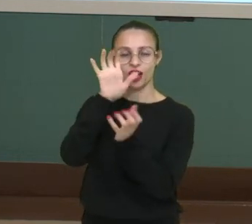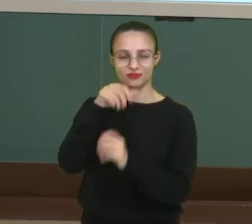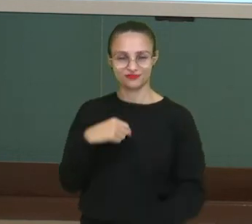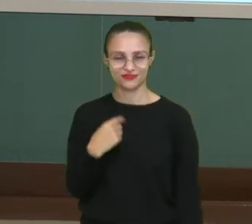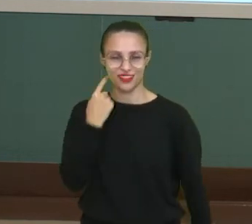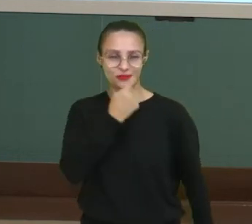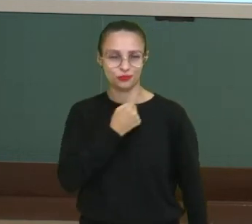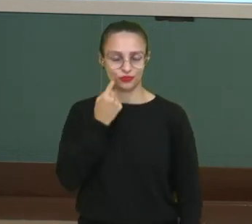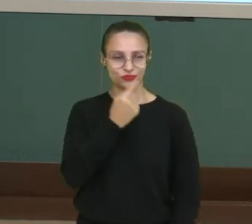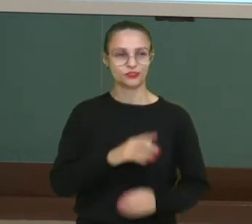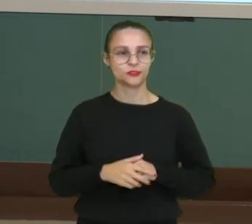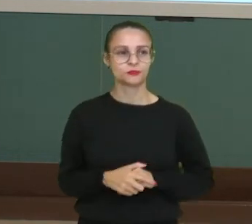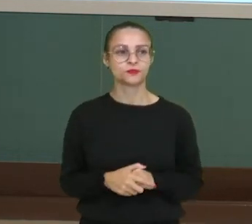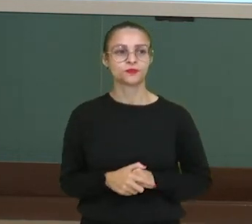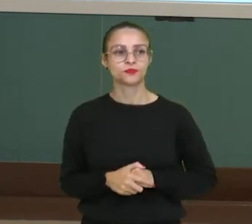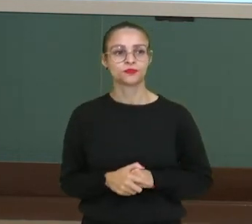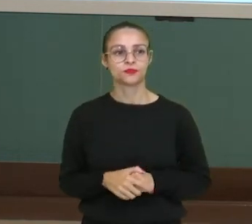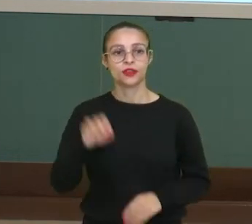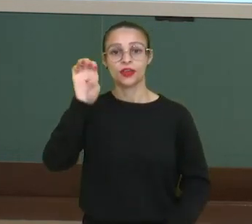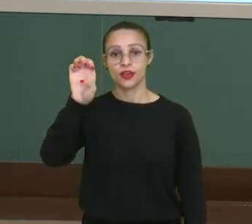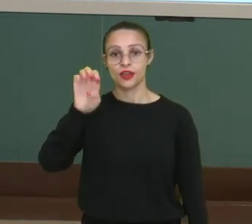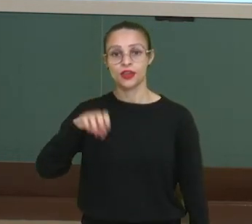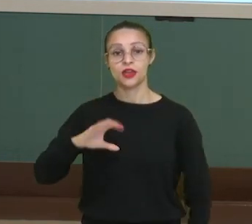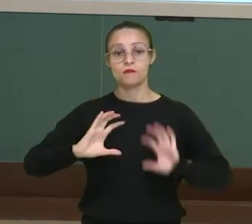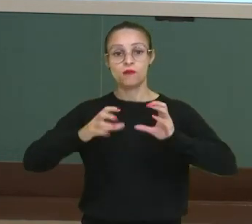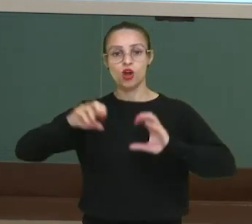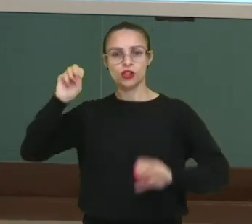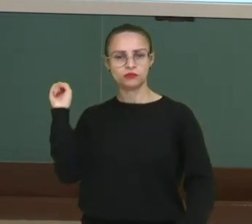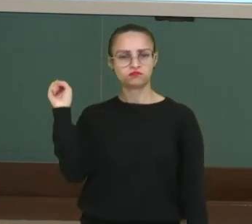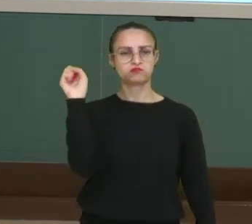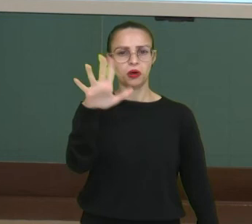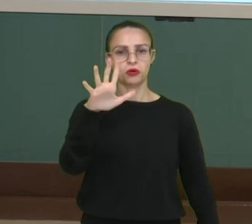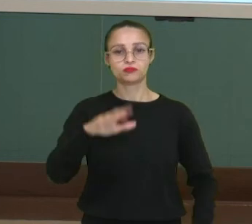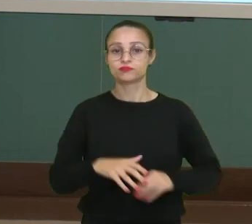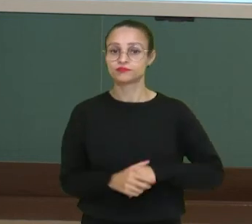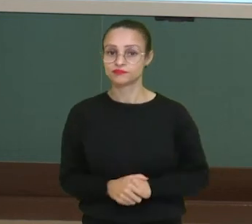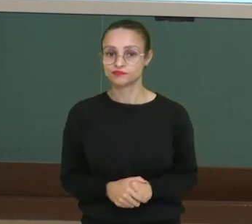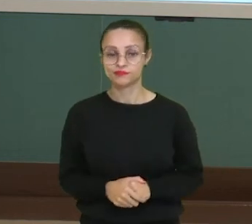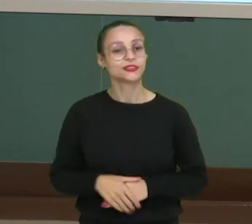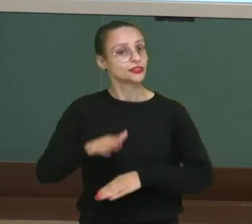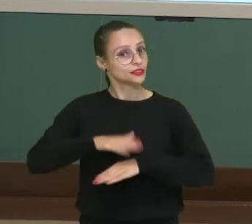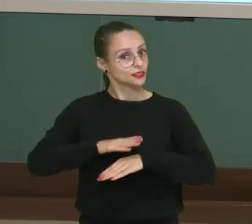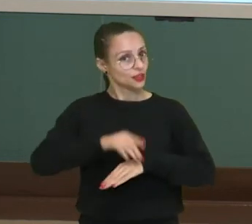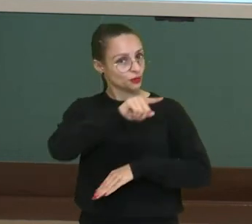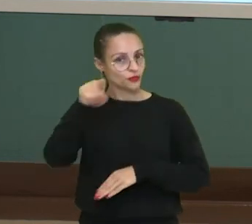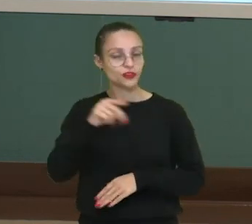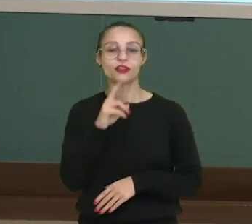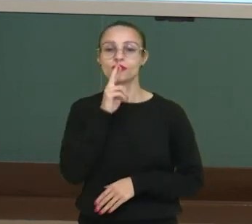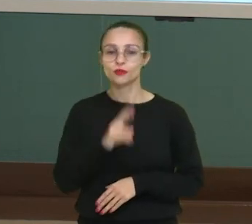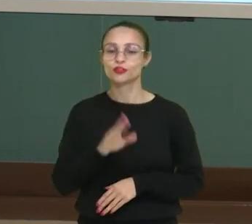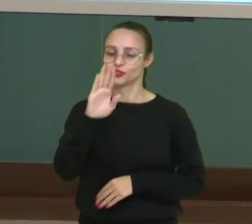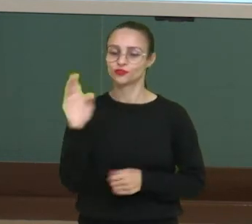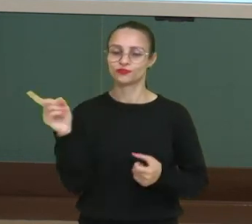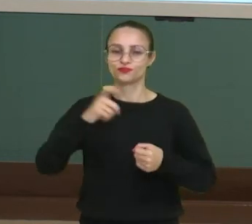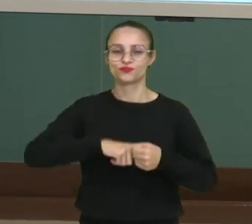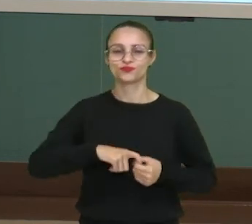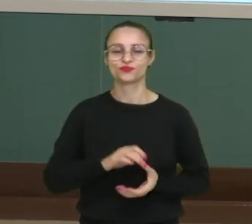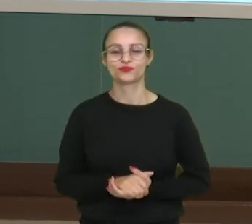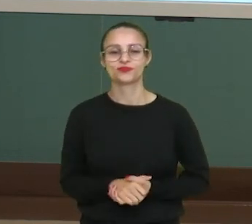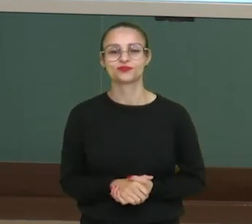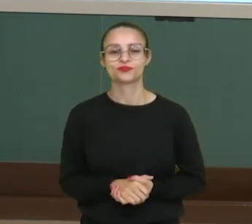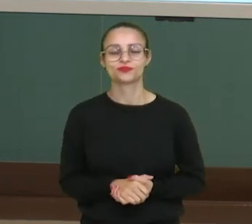a boca. E arremessar uma bola. Eu vou dar um tempinho para vocês e eu já retorno.